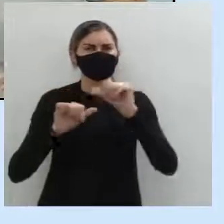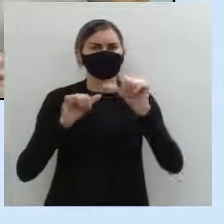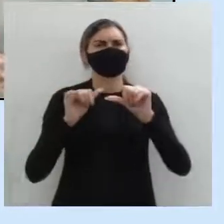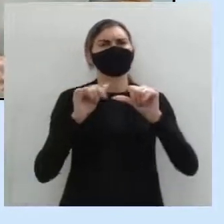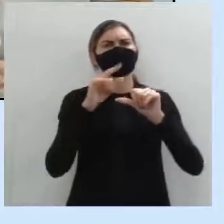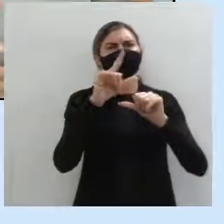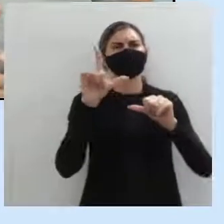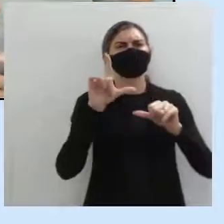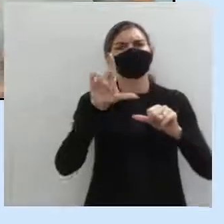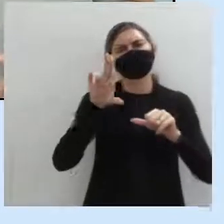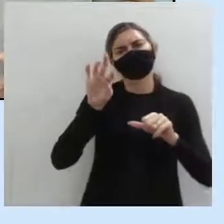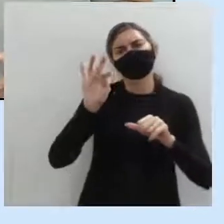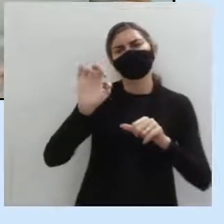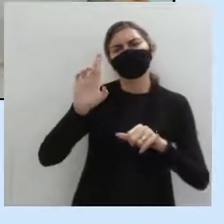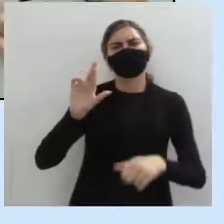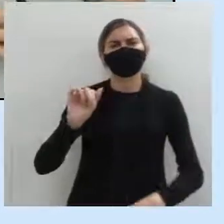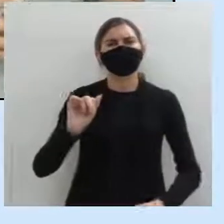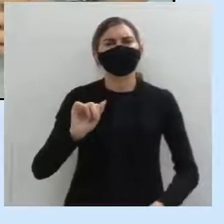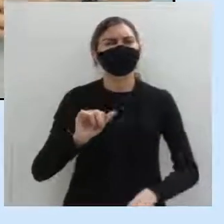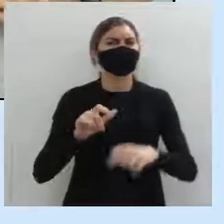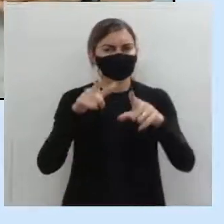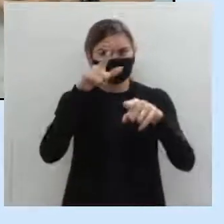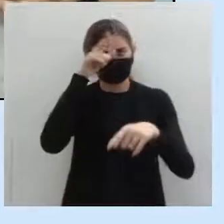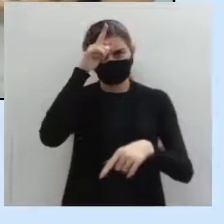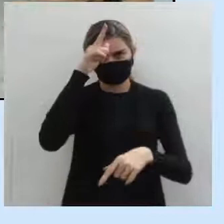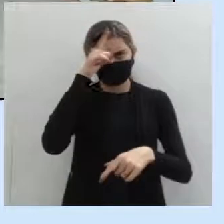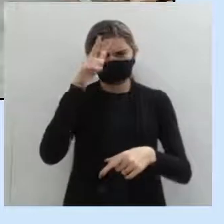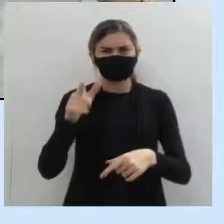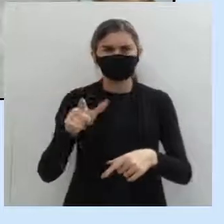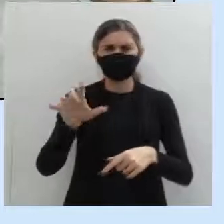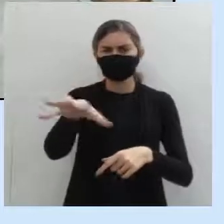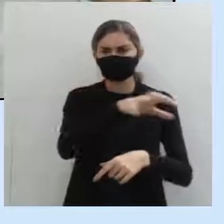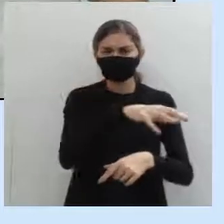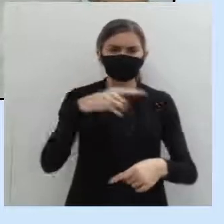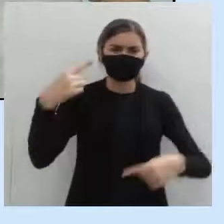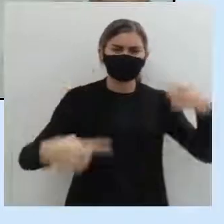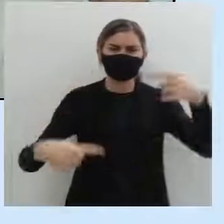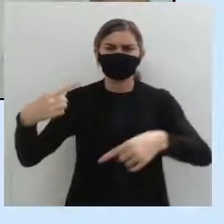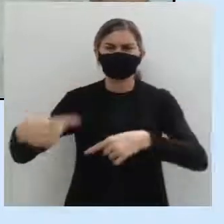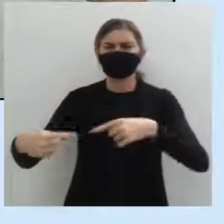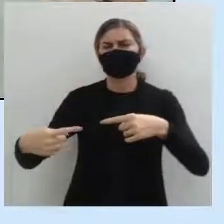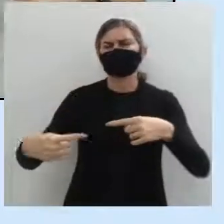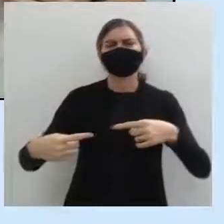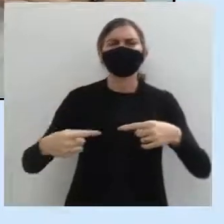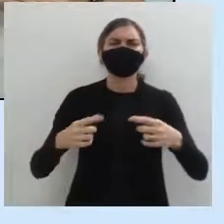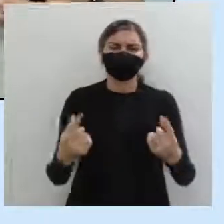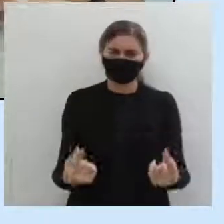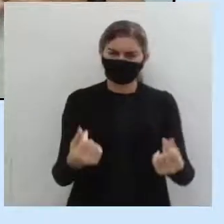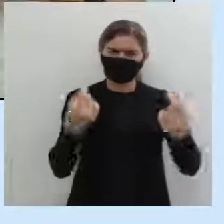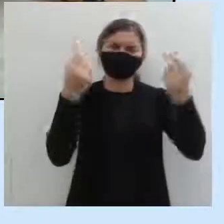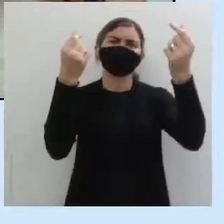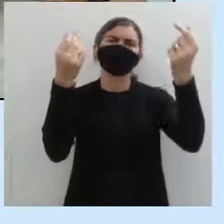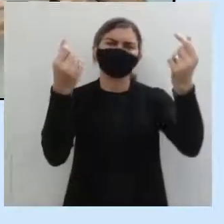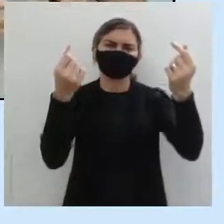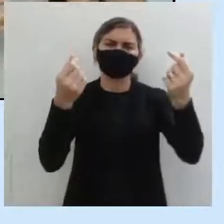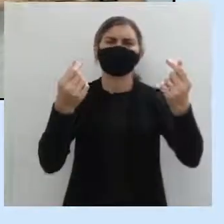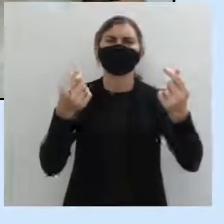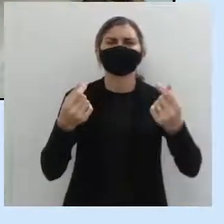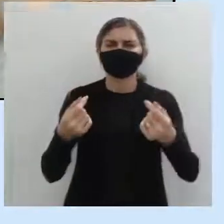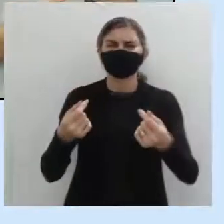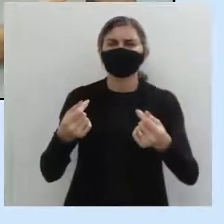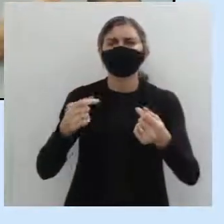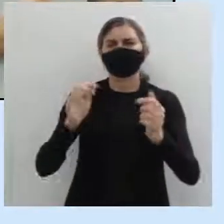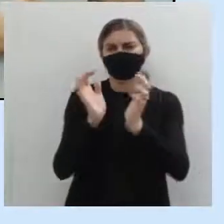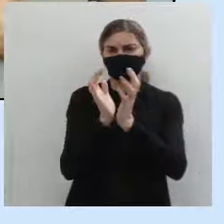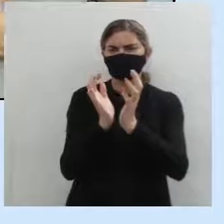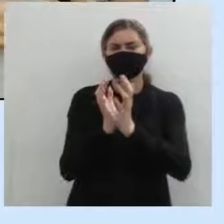luterana. Nessa Alemanha fragmentada politicamente e economicamente explorada pelo